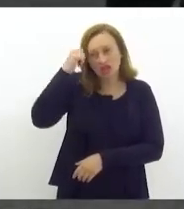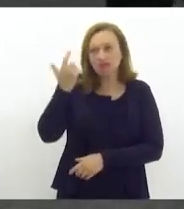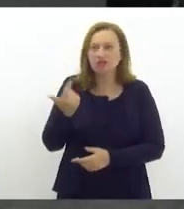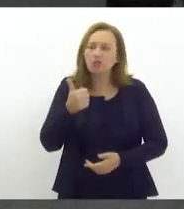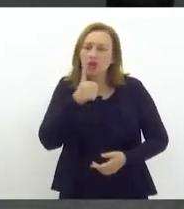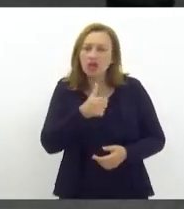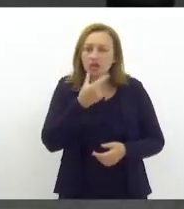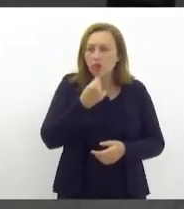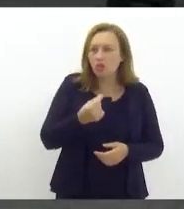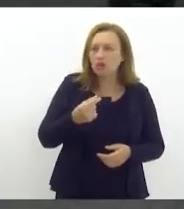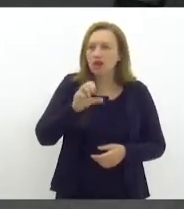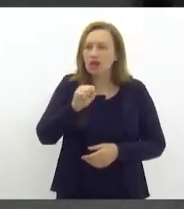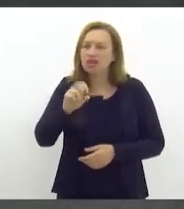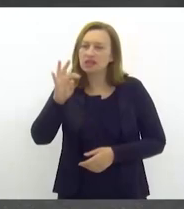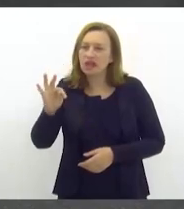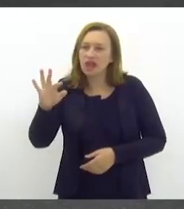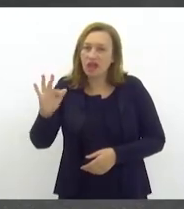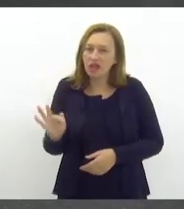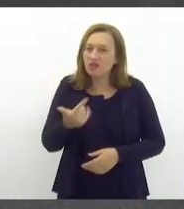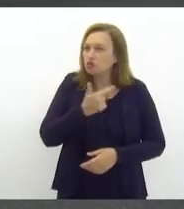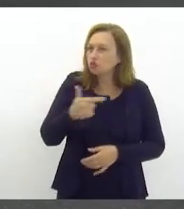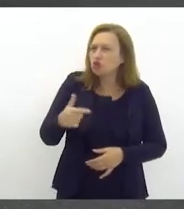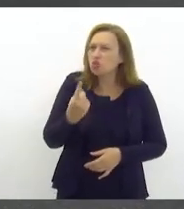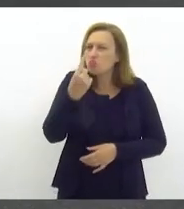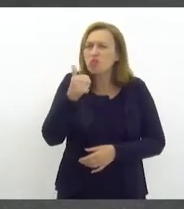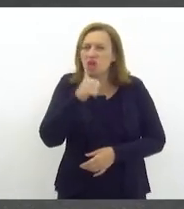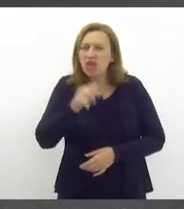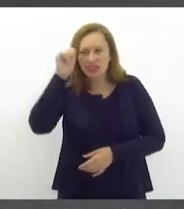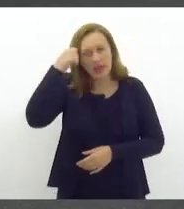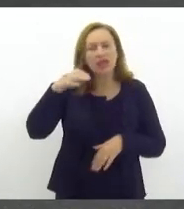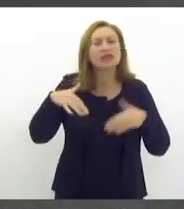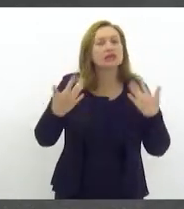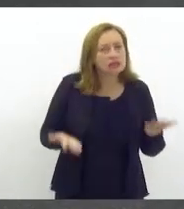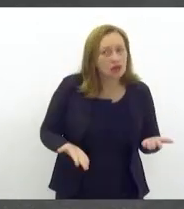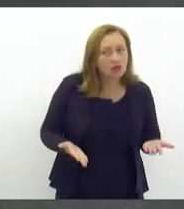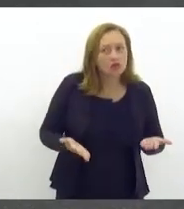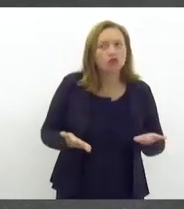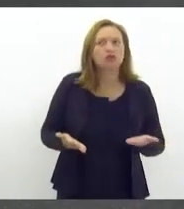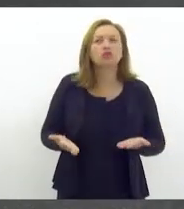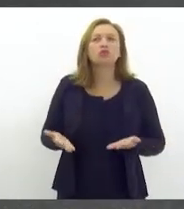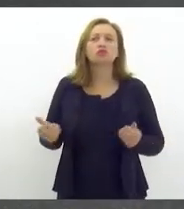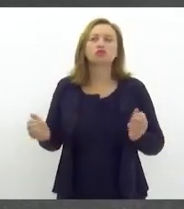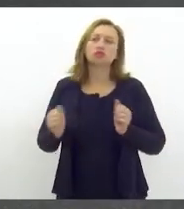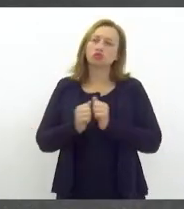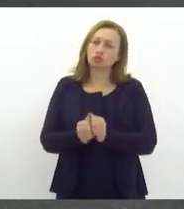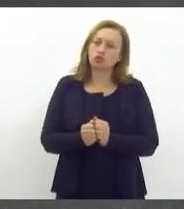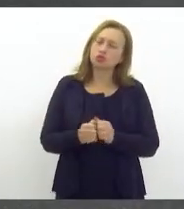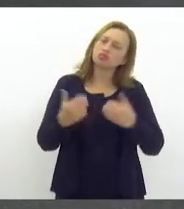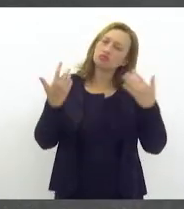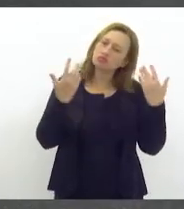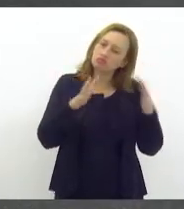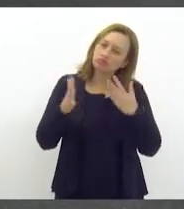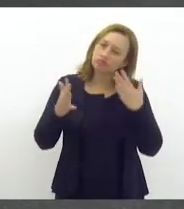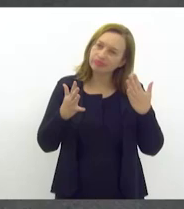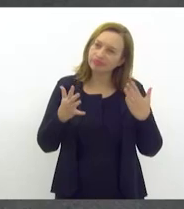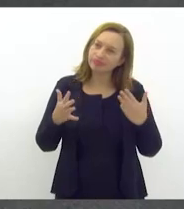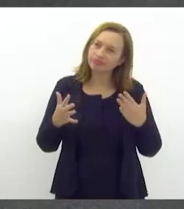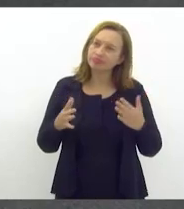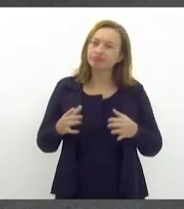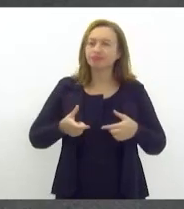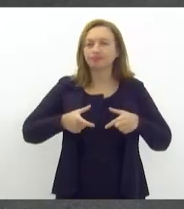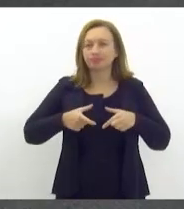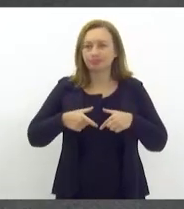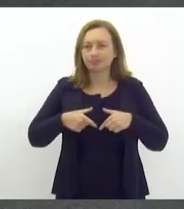Como no STF não temos uma mulher negra? Então, fica aqui junto a saudação, à